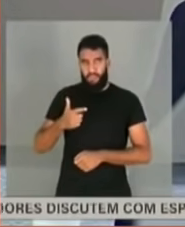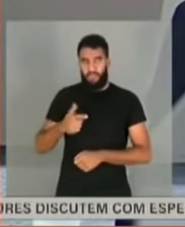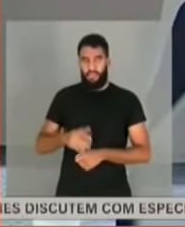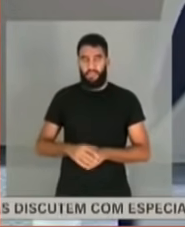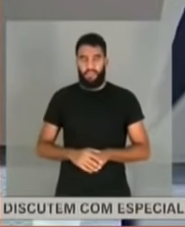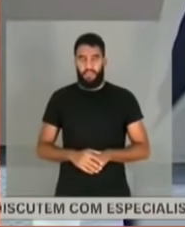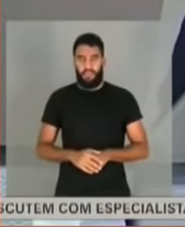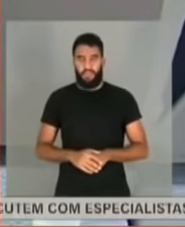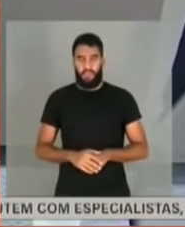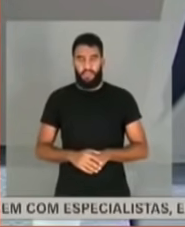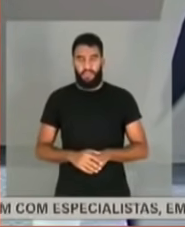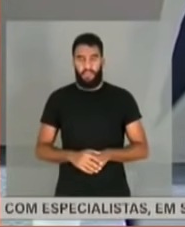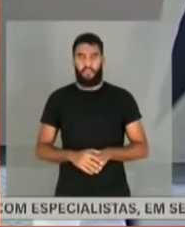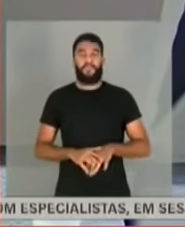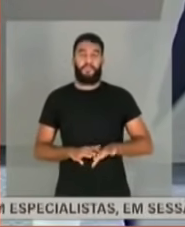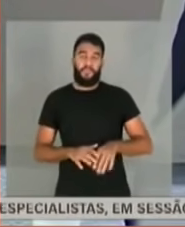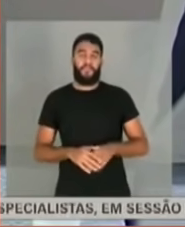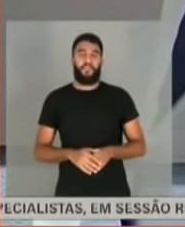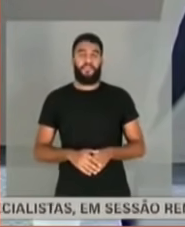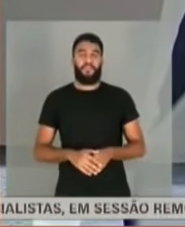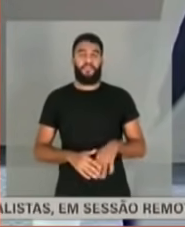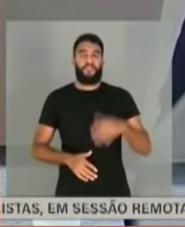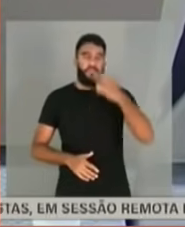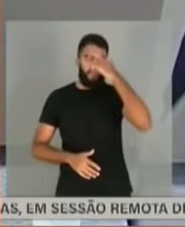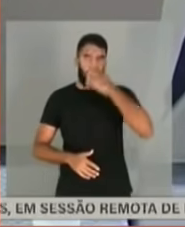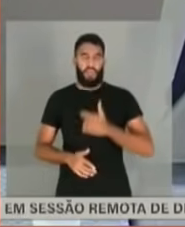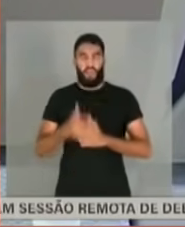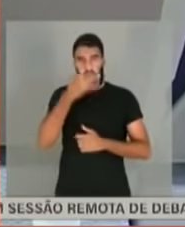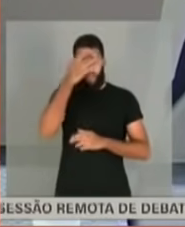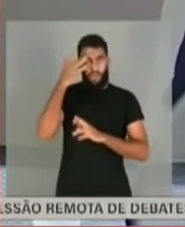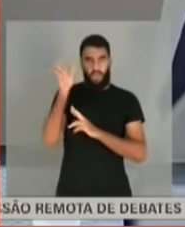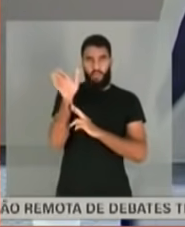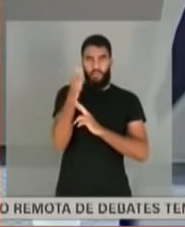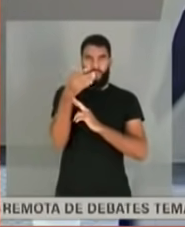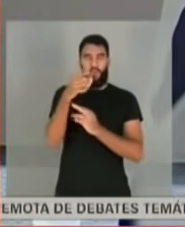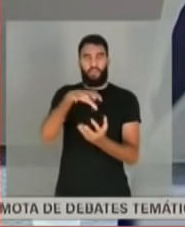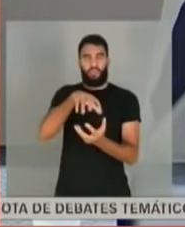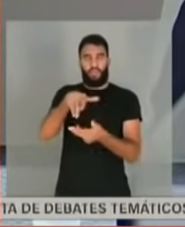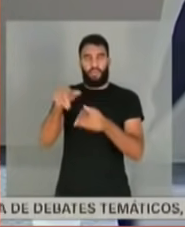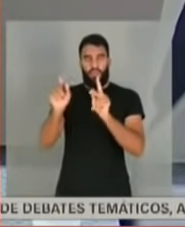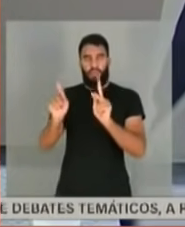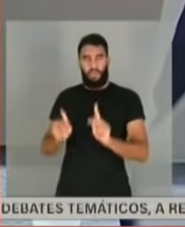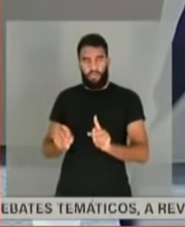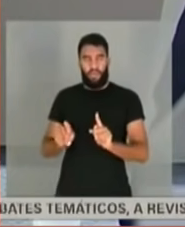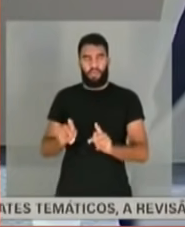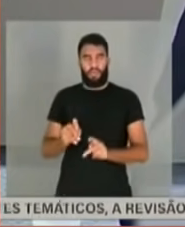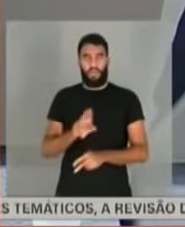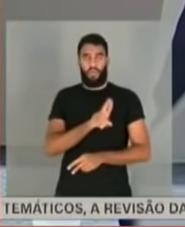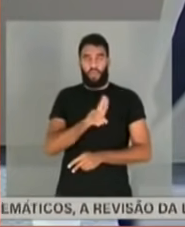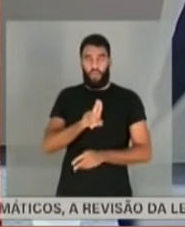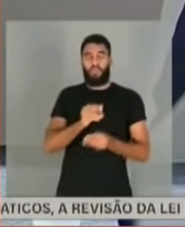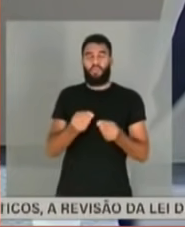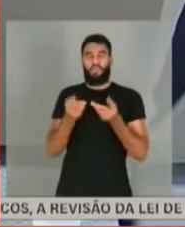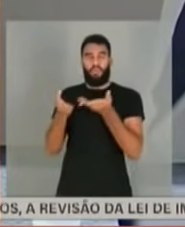intermediando interesses? Quem o constituiu como intermediador, não é? Então é uma